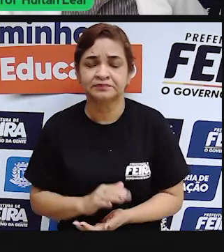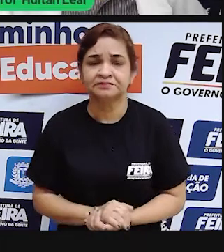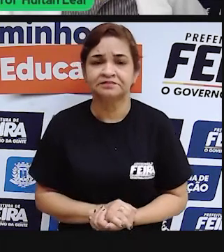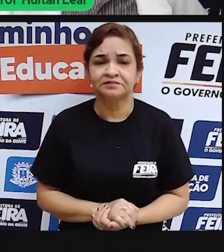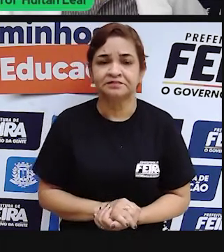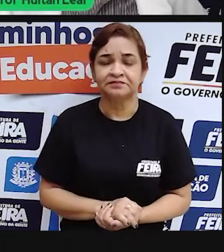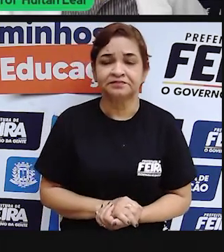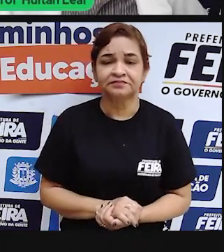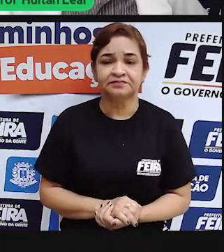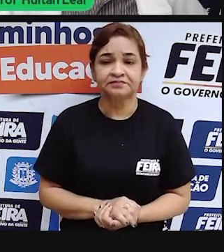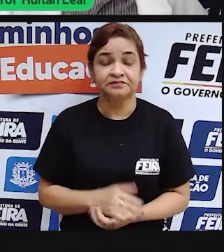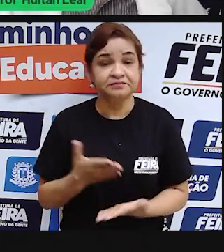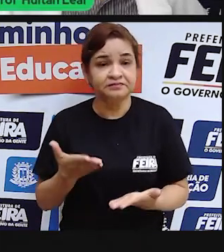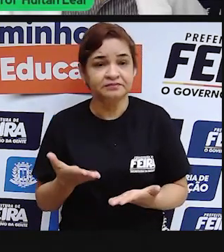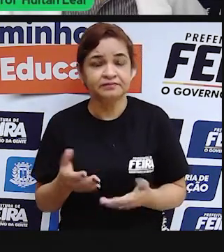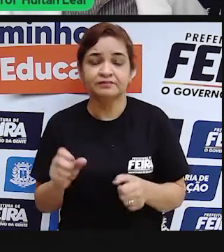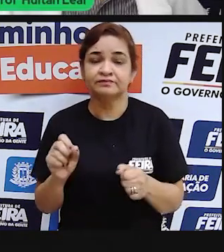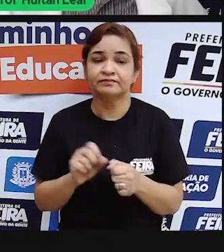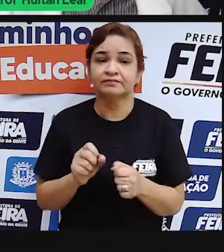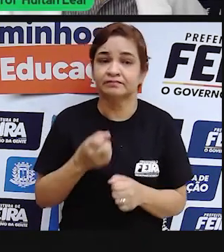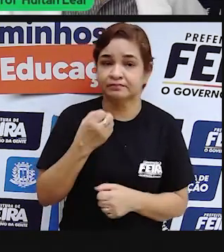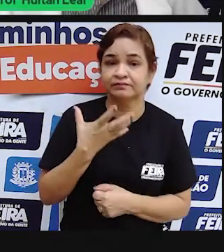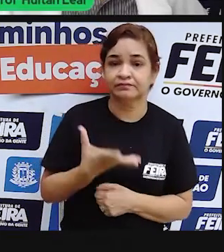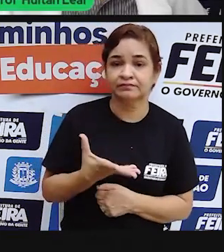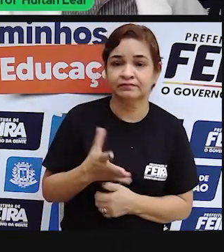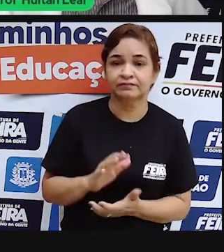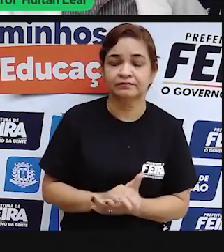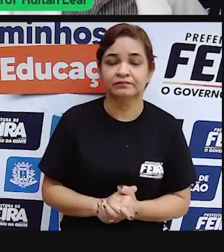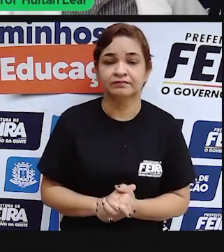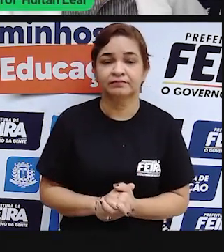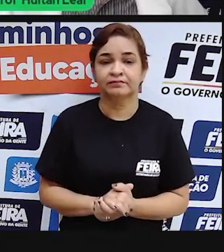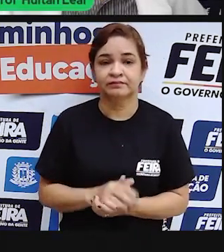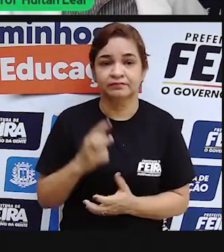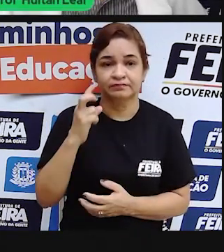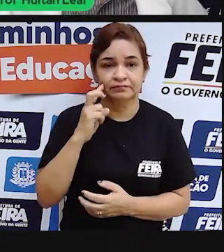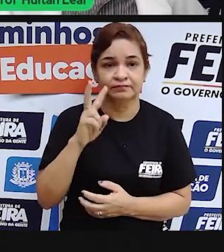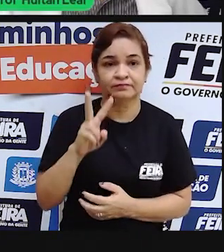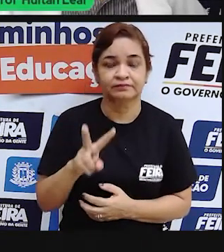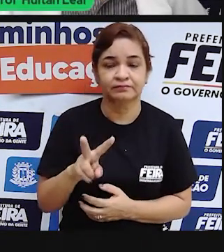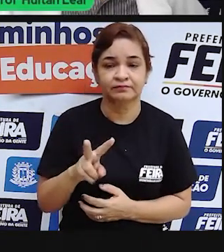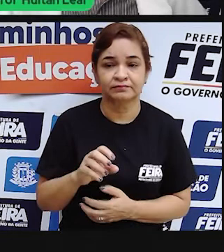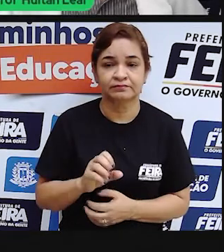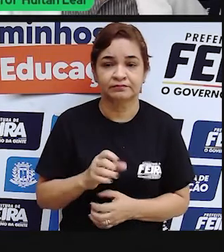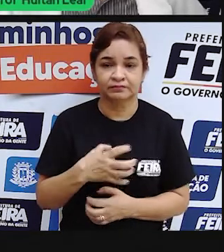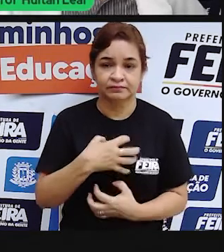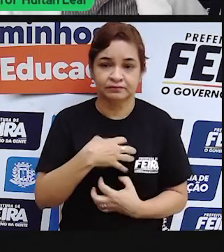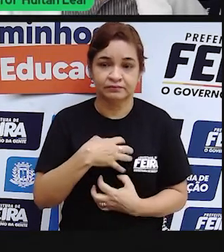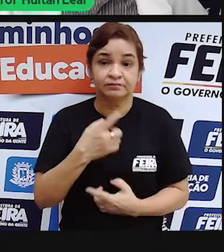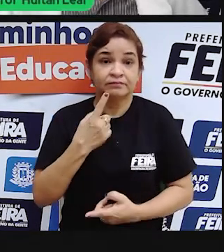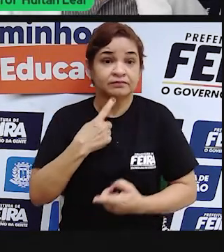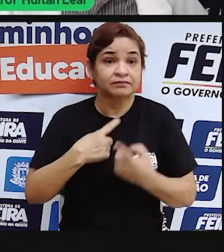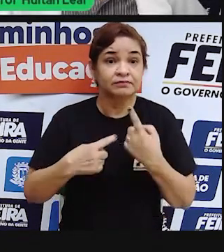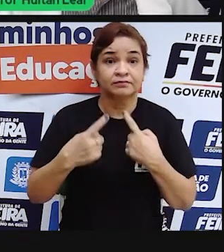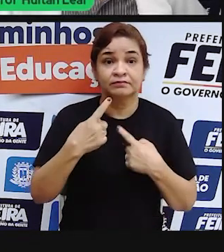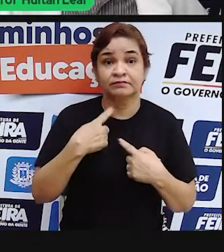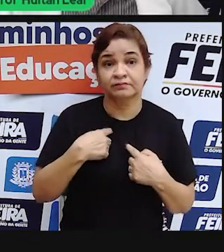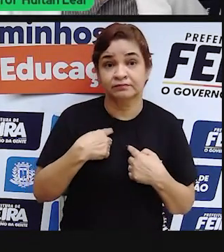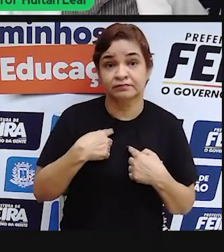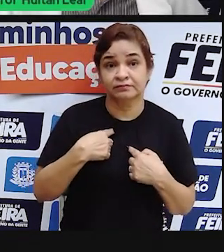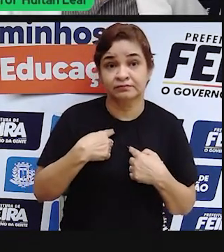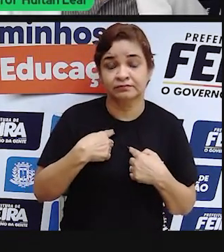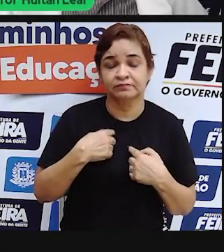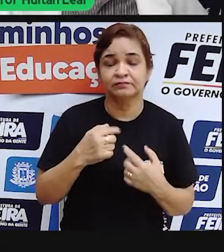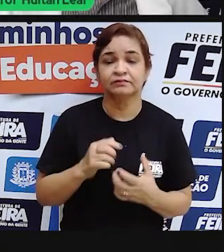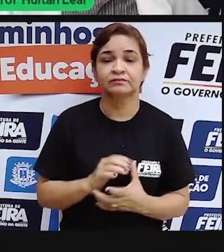que se executa, que se faz bem. Também é algo imaterial. Desejos, ou melhor, não material.